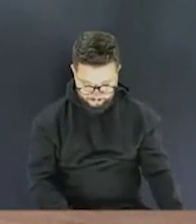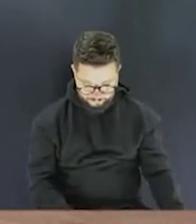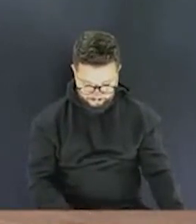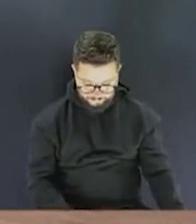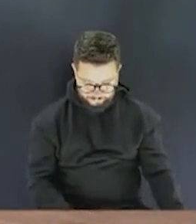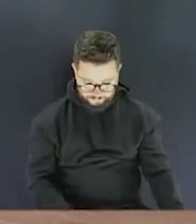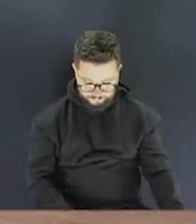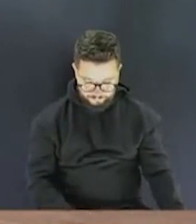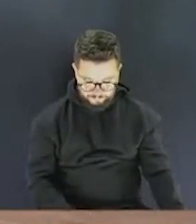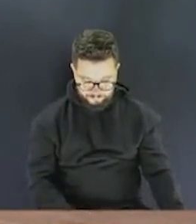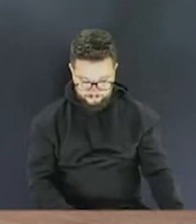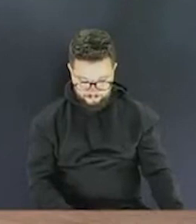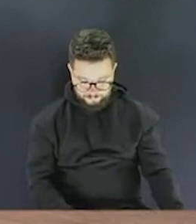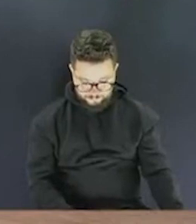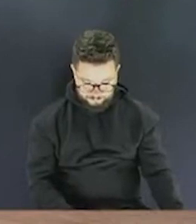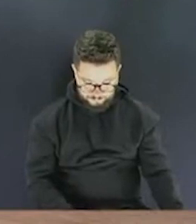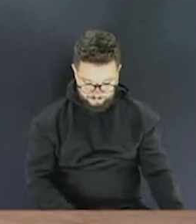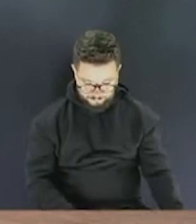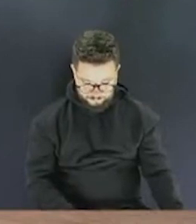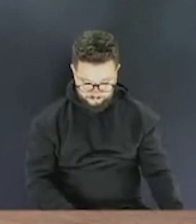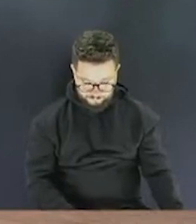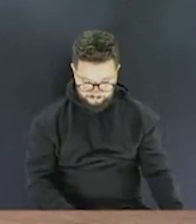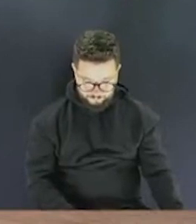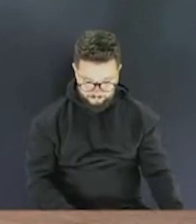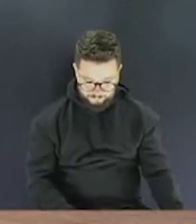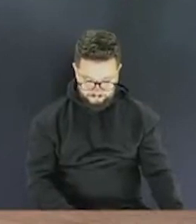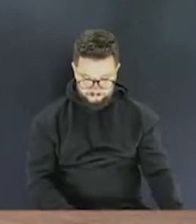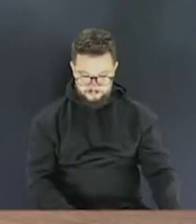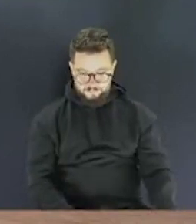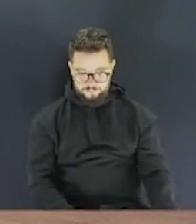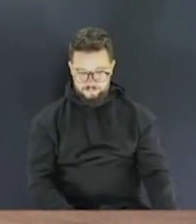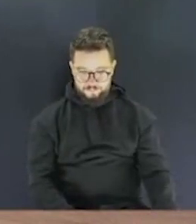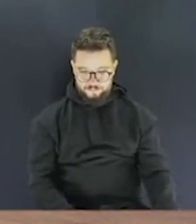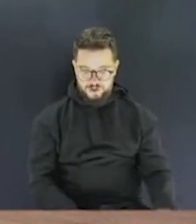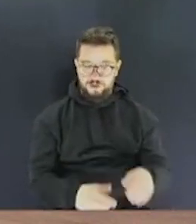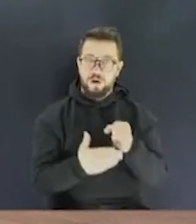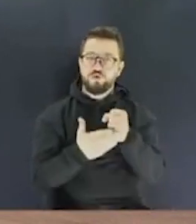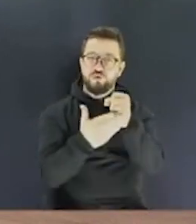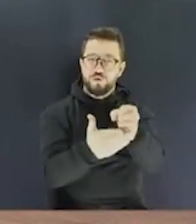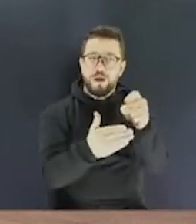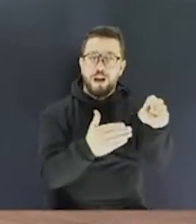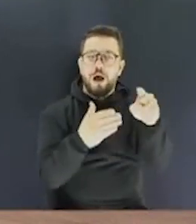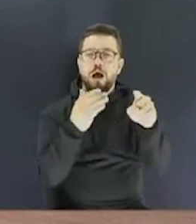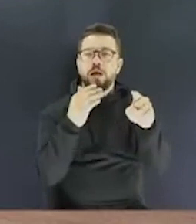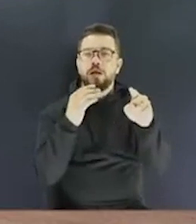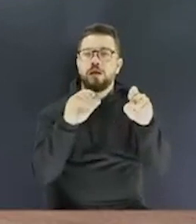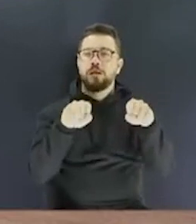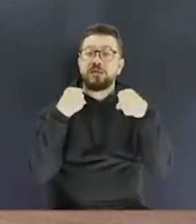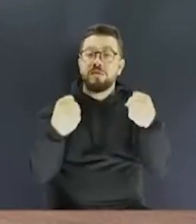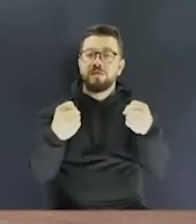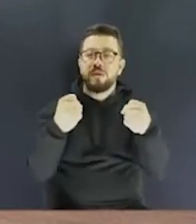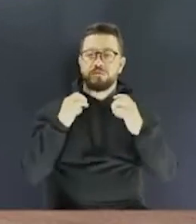levando para a Defesa Civil, outros para os bombeiros, mas o que é